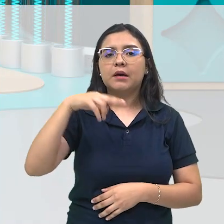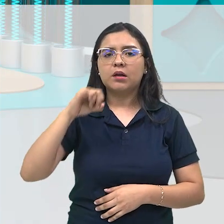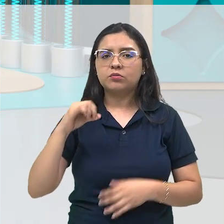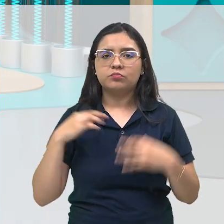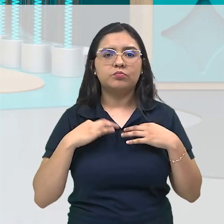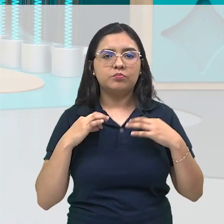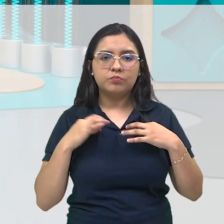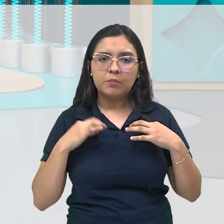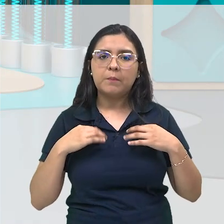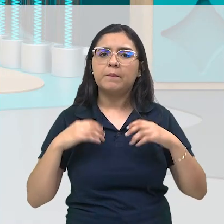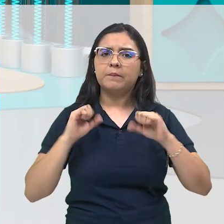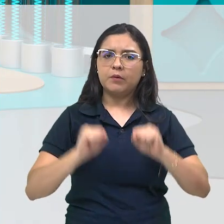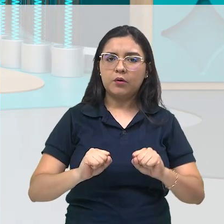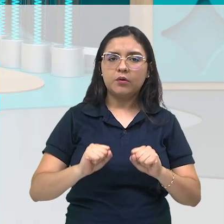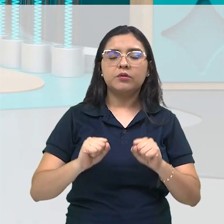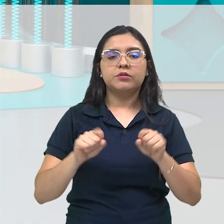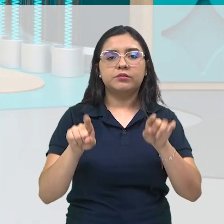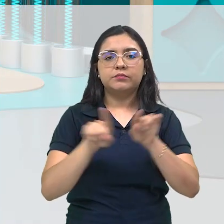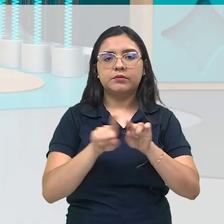então